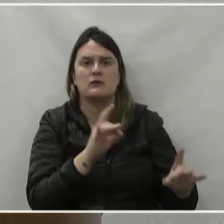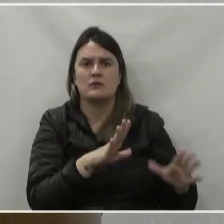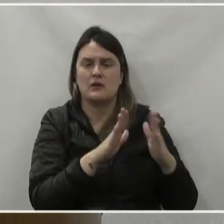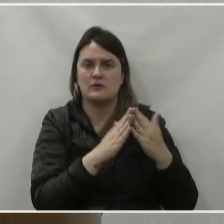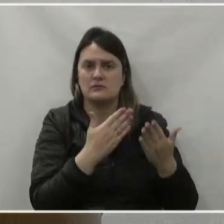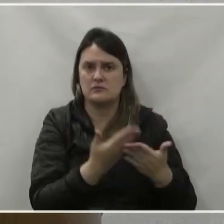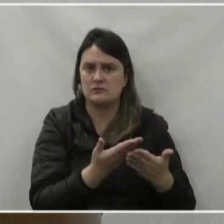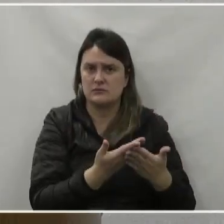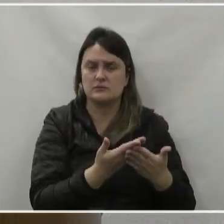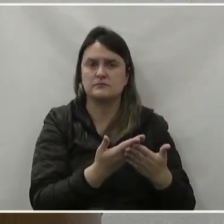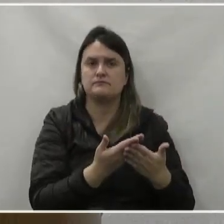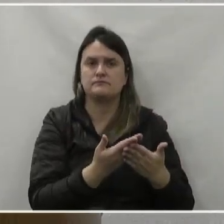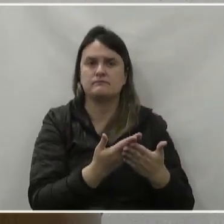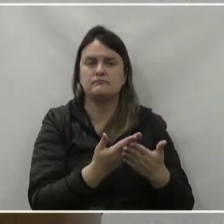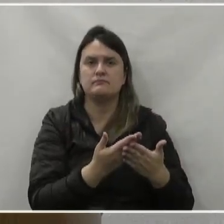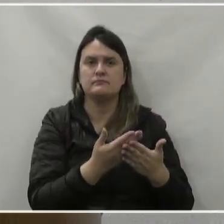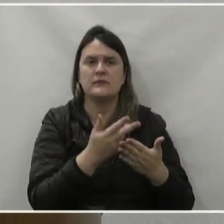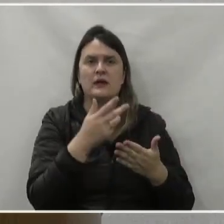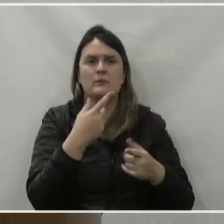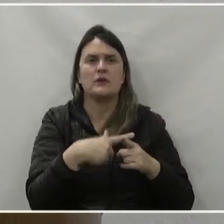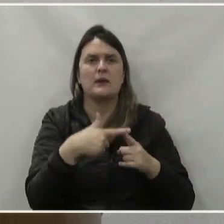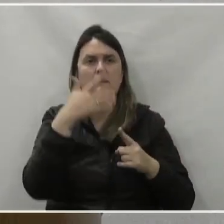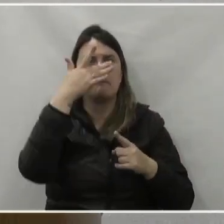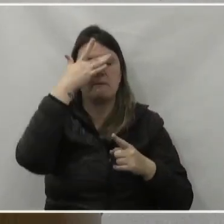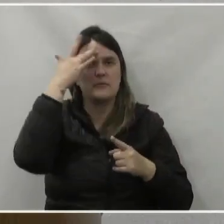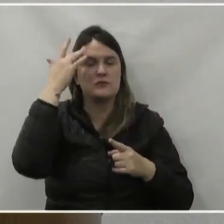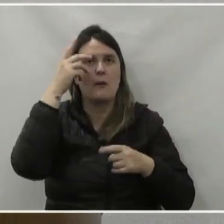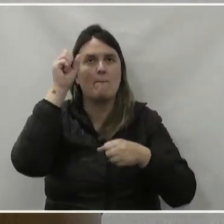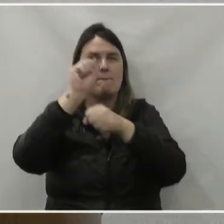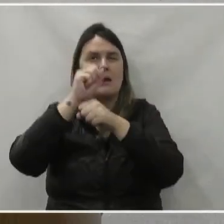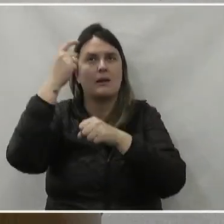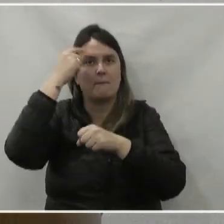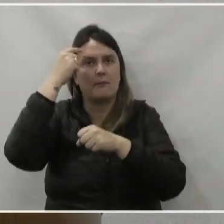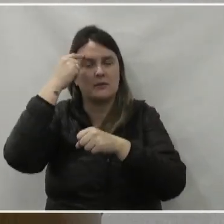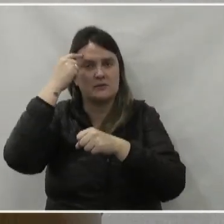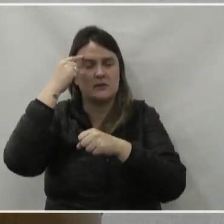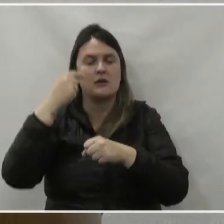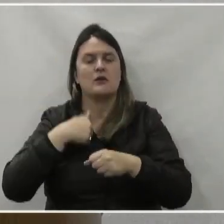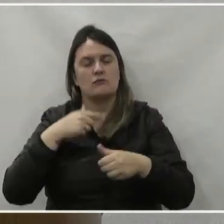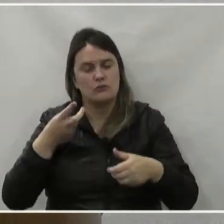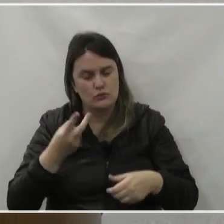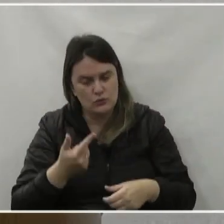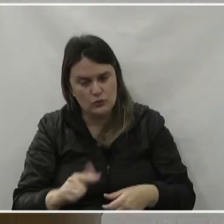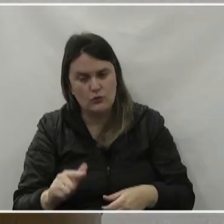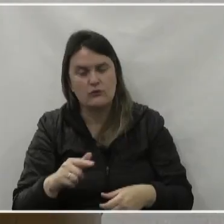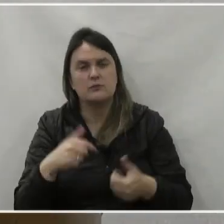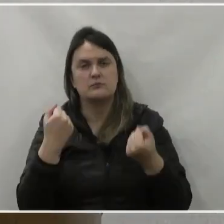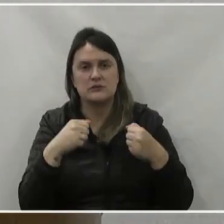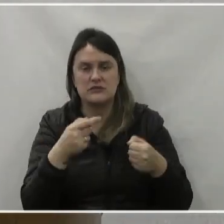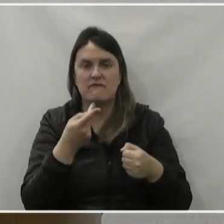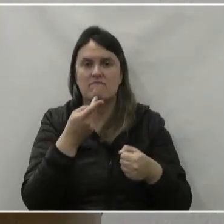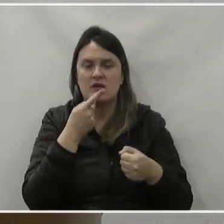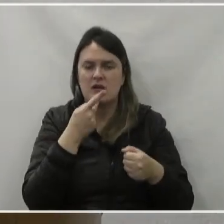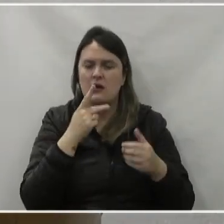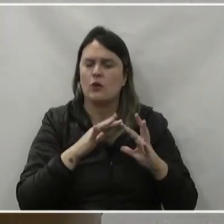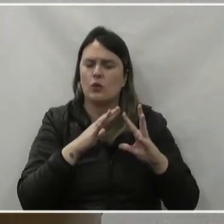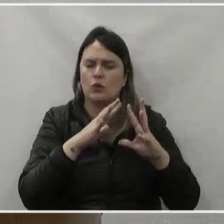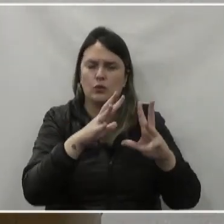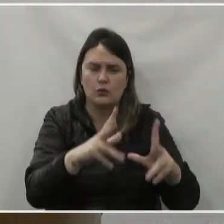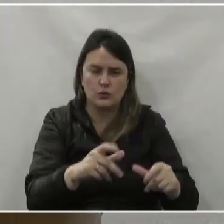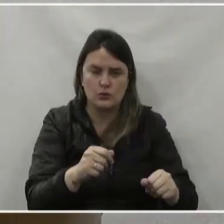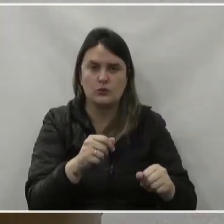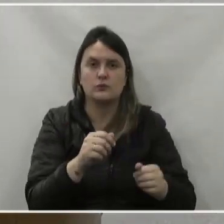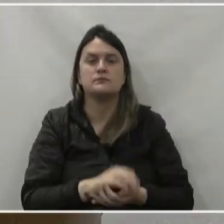escola, neutraliza-se o pensamento. Insisto, é preciso dizer que, com todas as